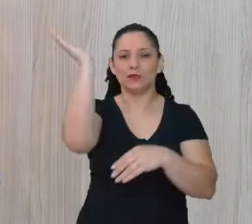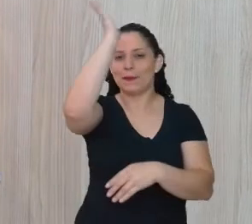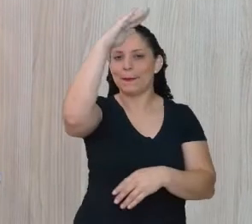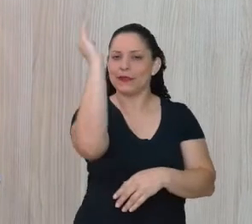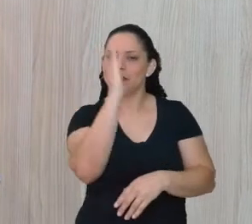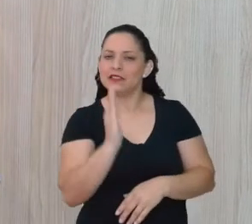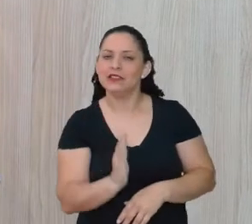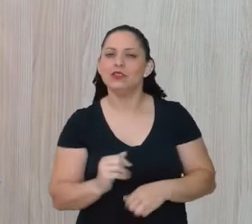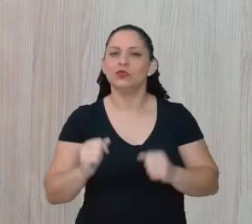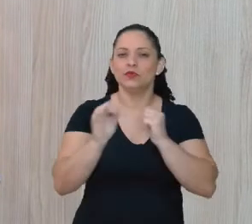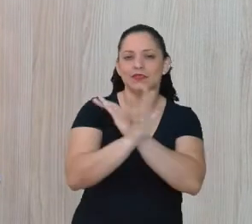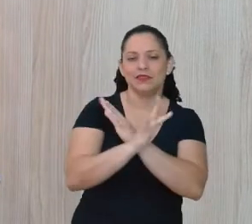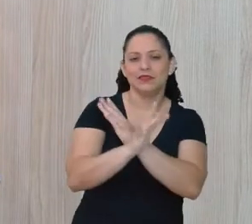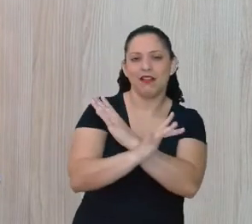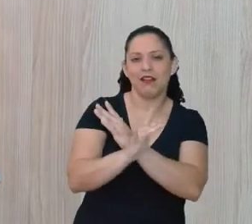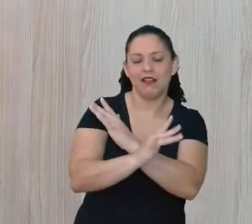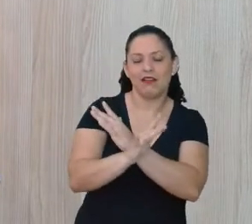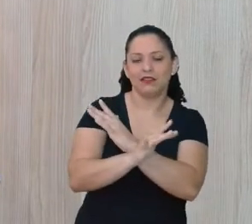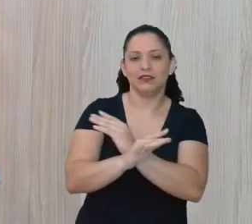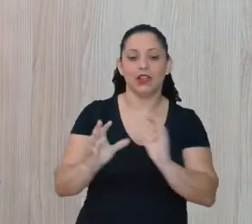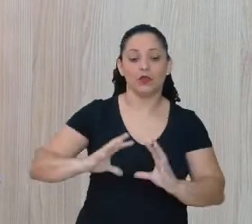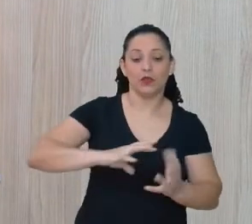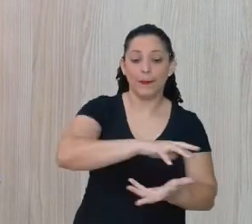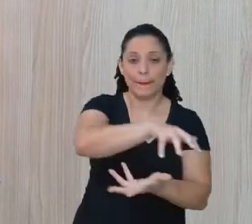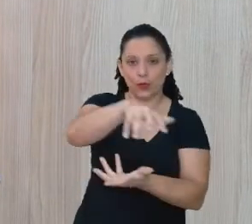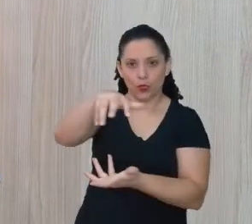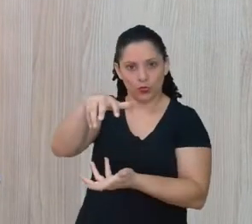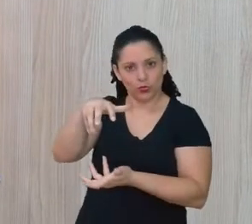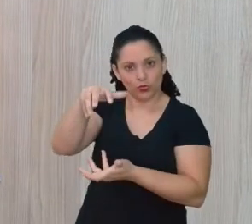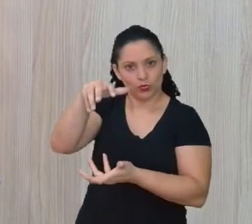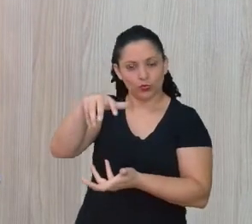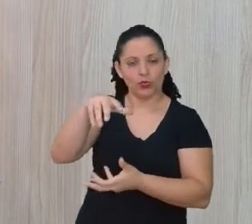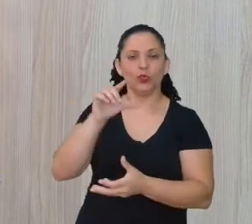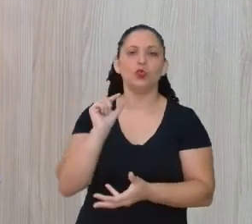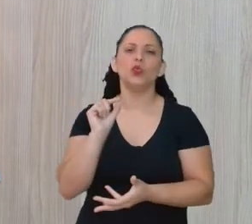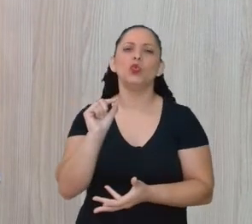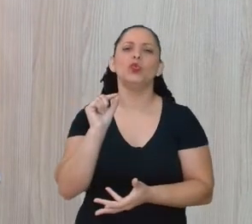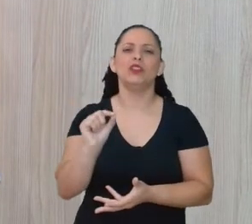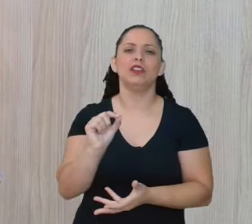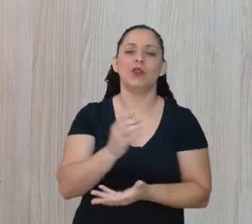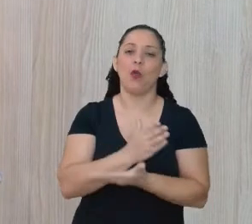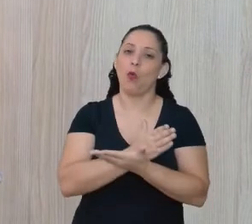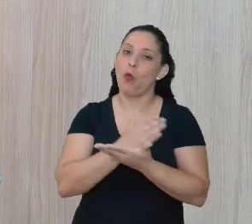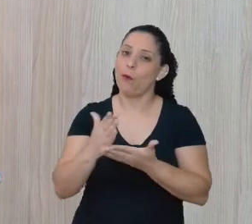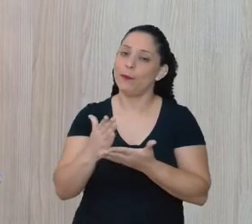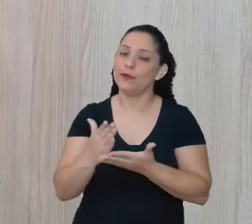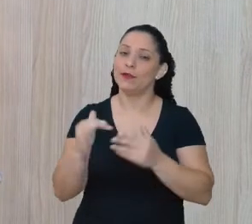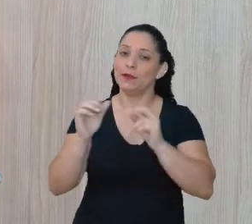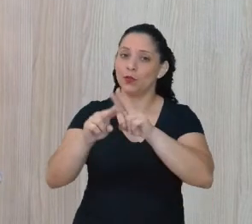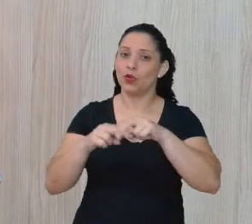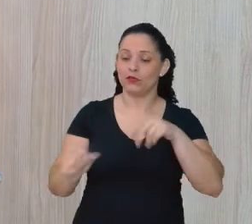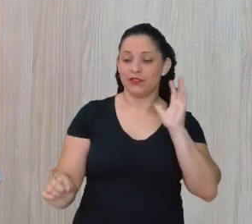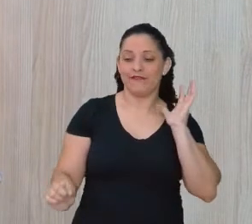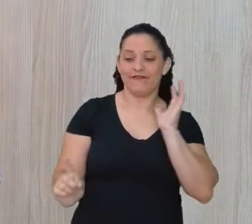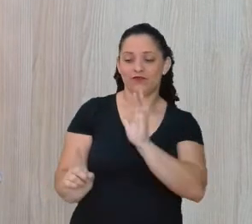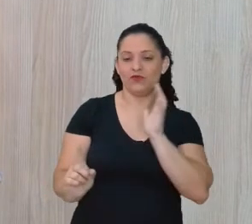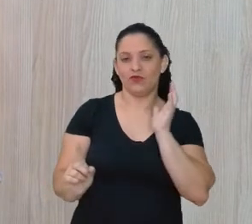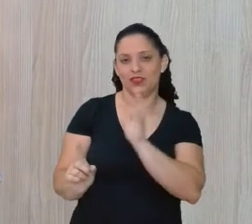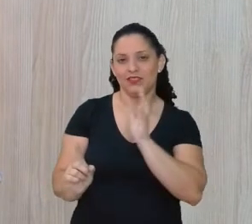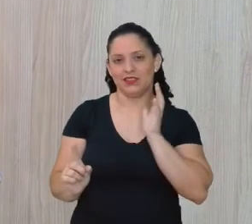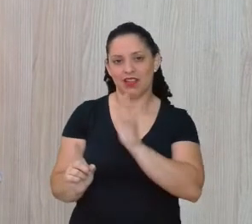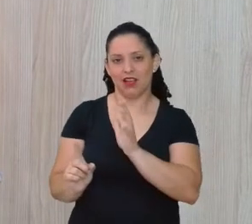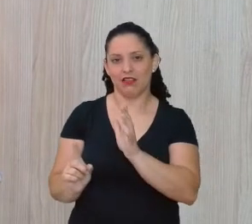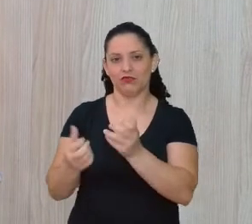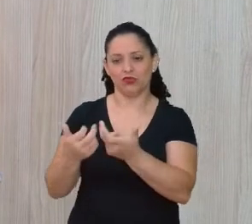nossa cidade ou no mundo, né, são a partir das nossas ações. A partir das